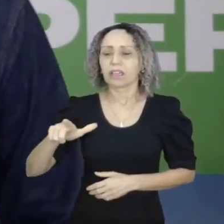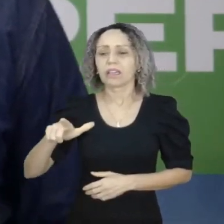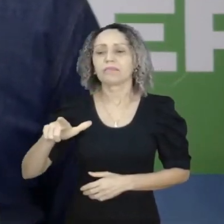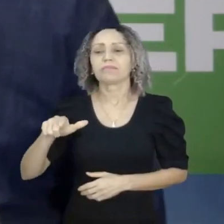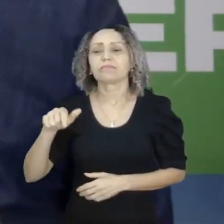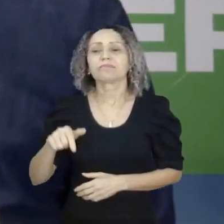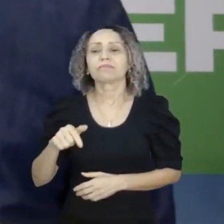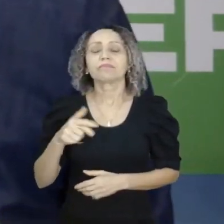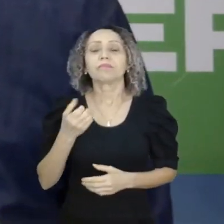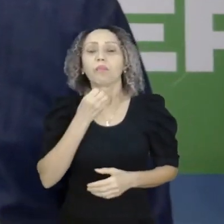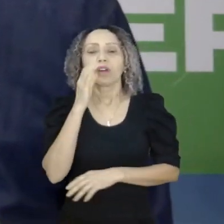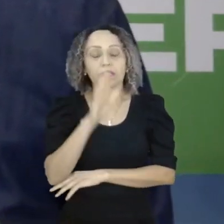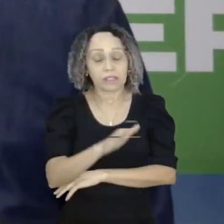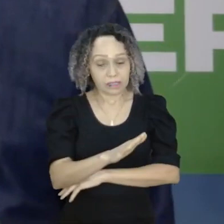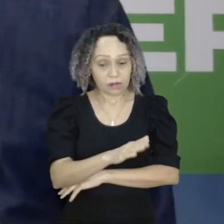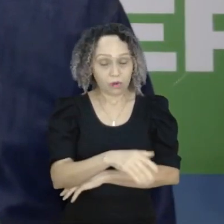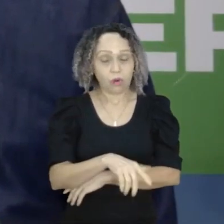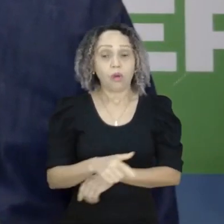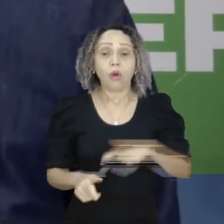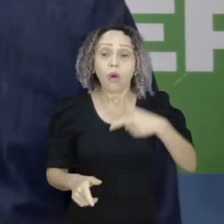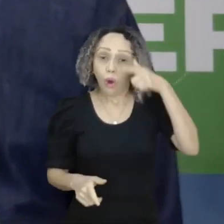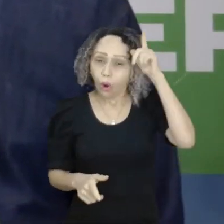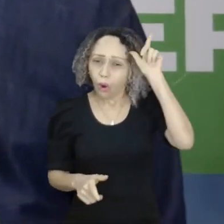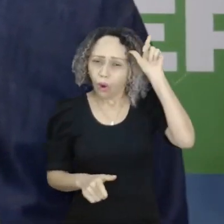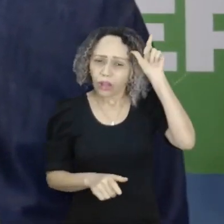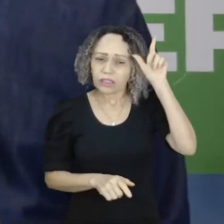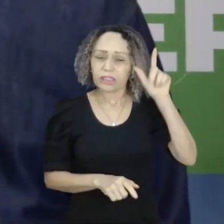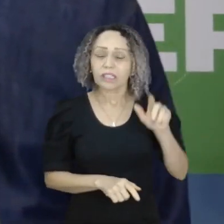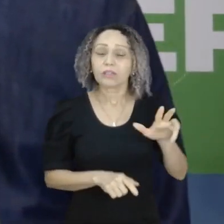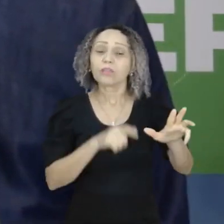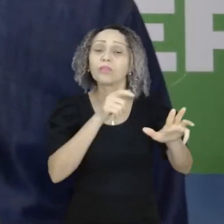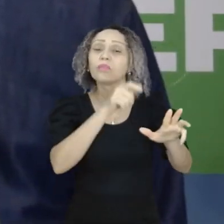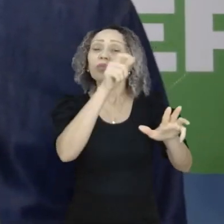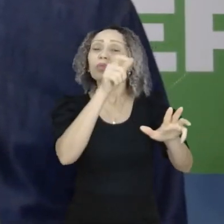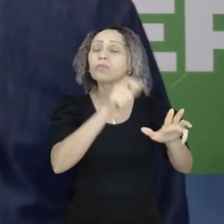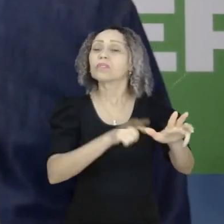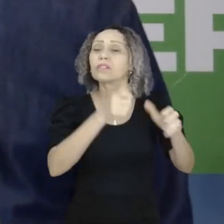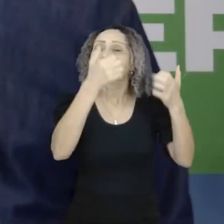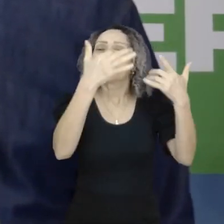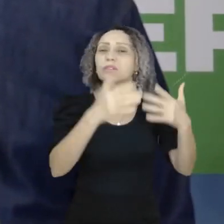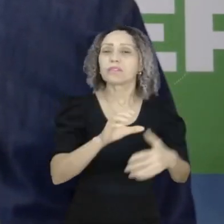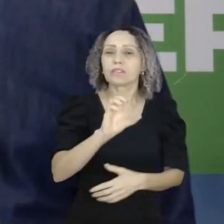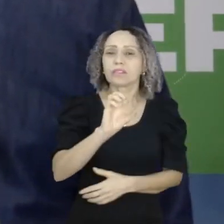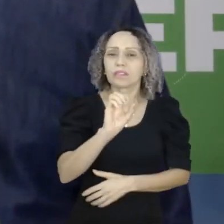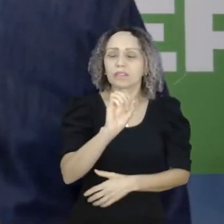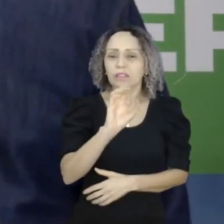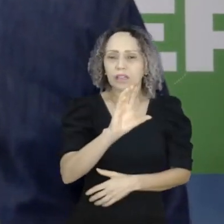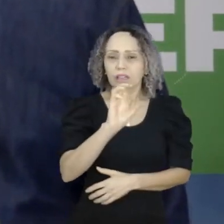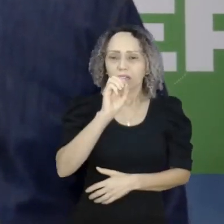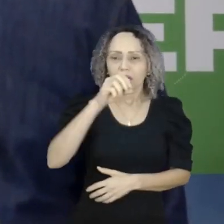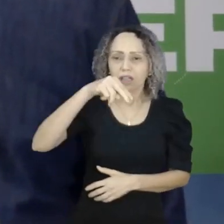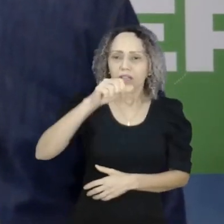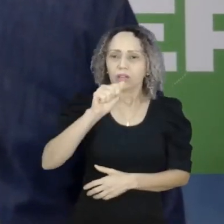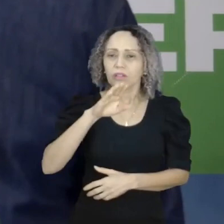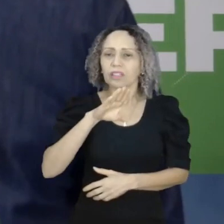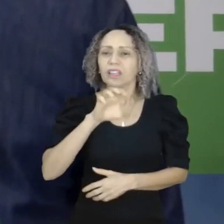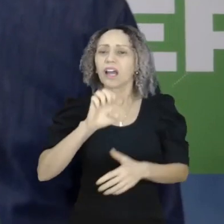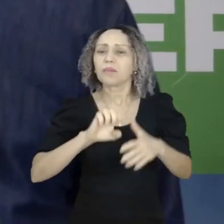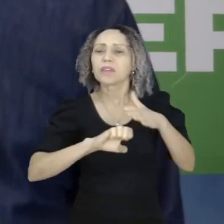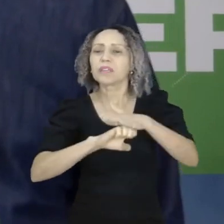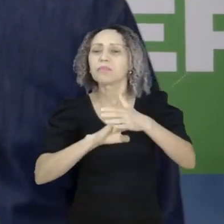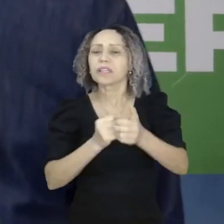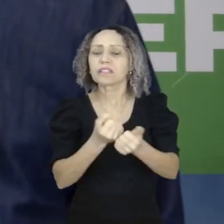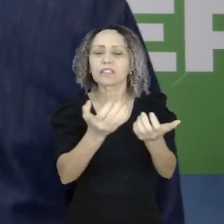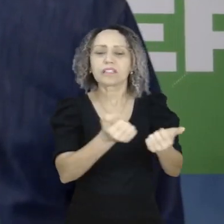senhor comentou um pouco ontem sobre a Conab, a sua importância e a destruição que o Bolsonaro fez nesses 4 anos, né? Eleito,